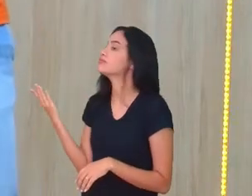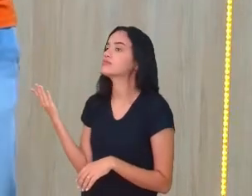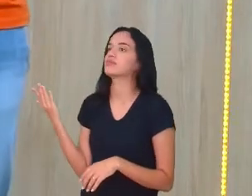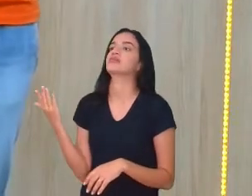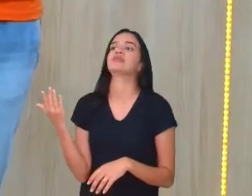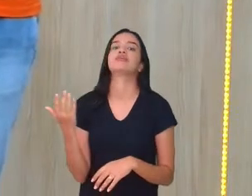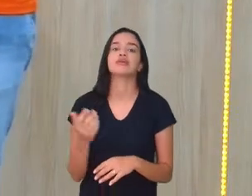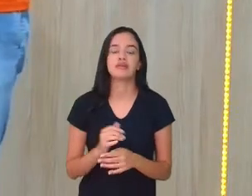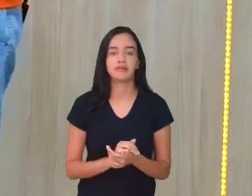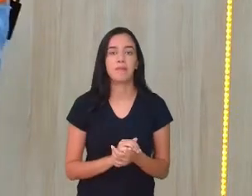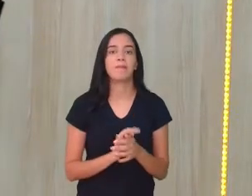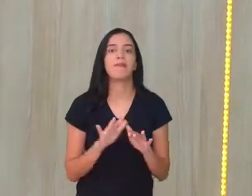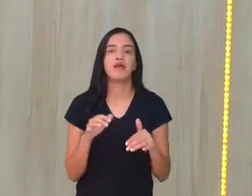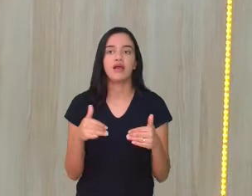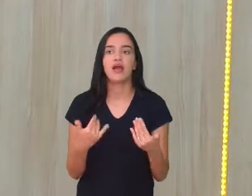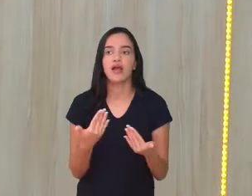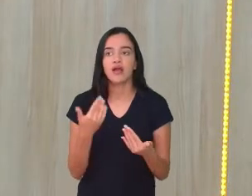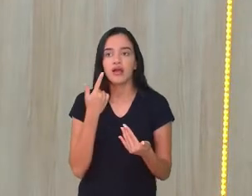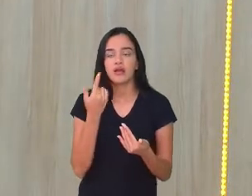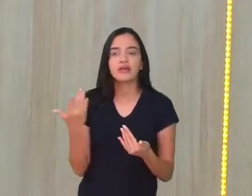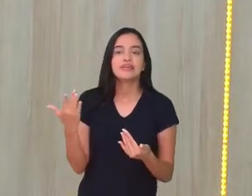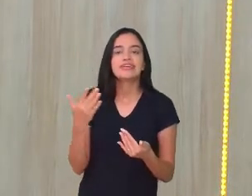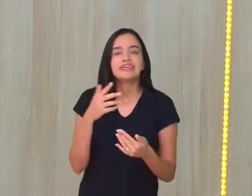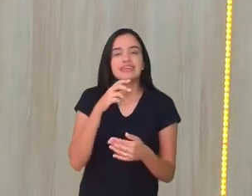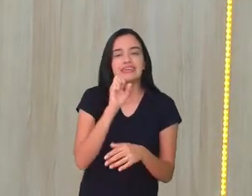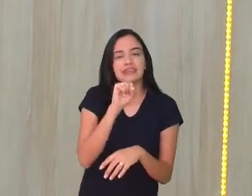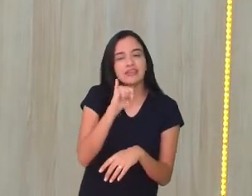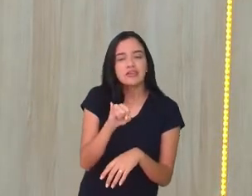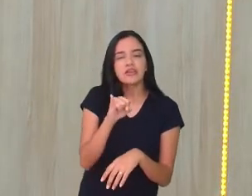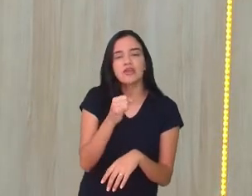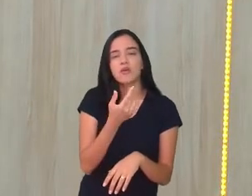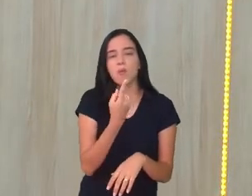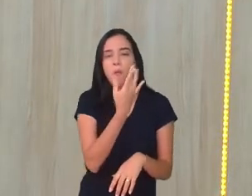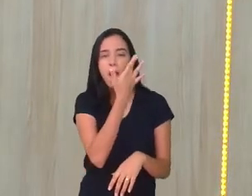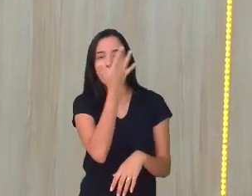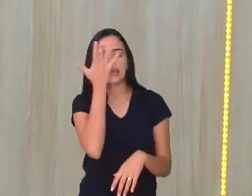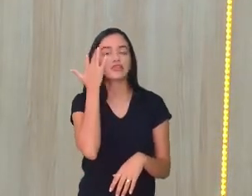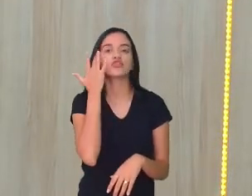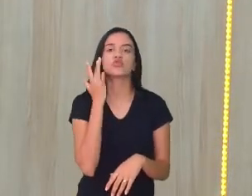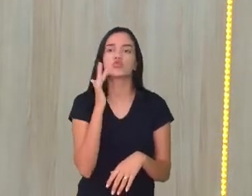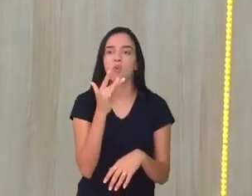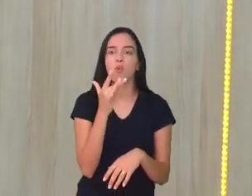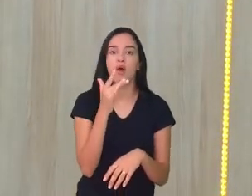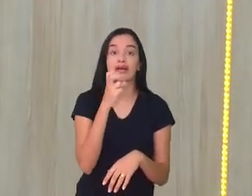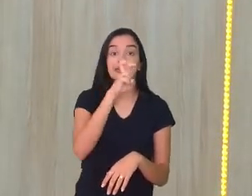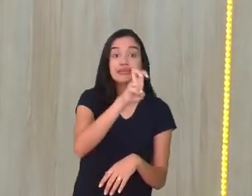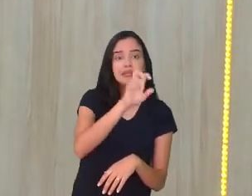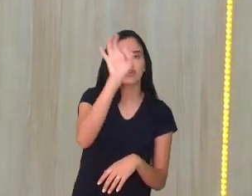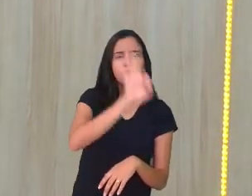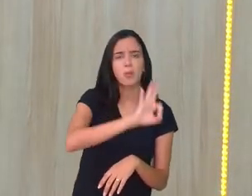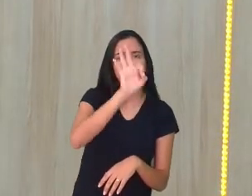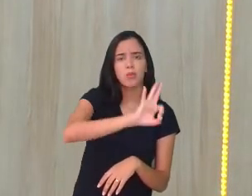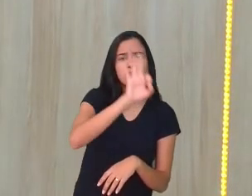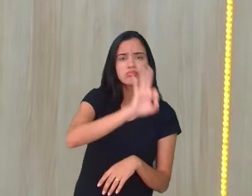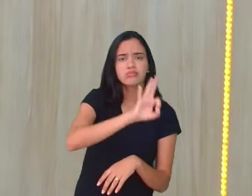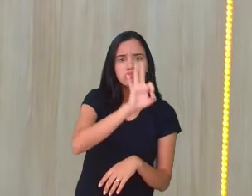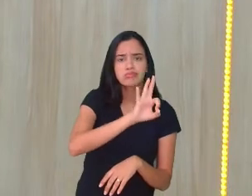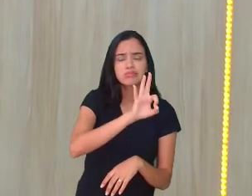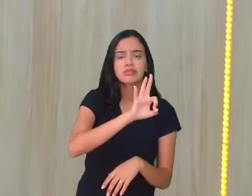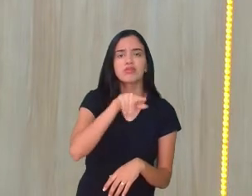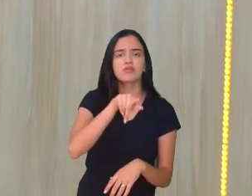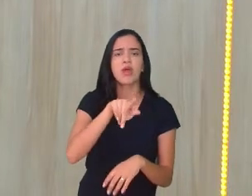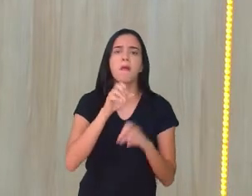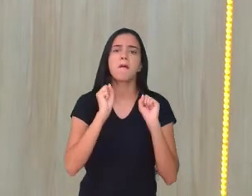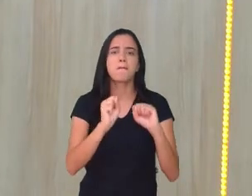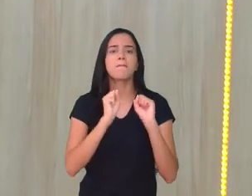para esse rostinho lindo aqui. Se uma pessoa corresponde a 5%, você